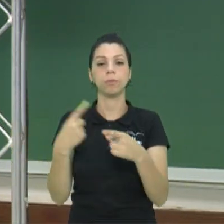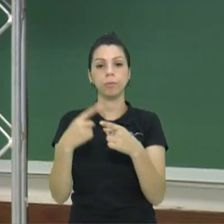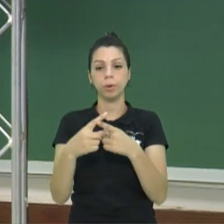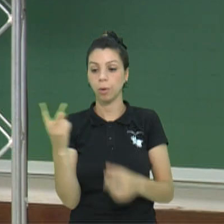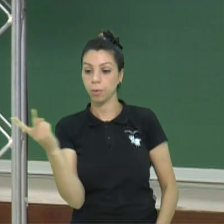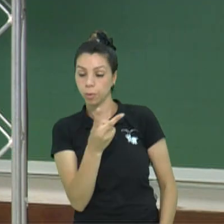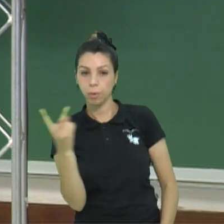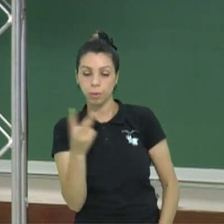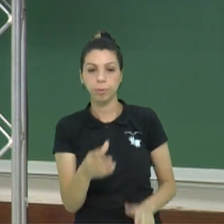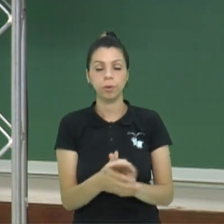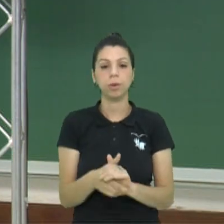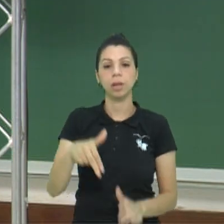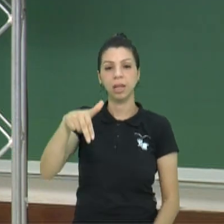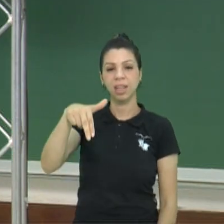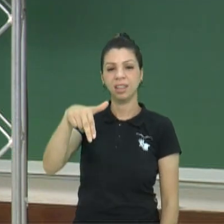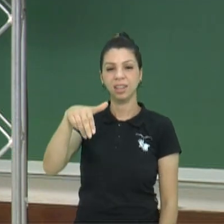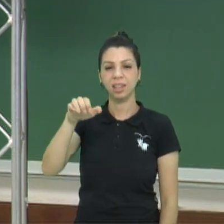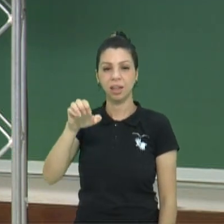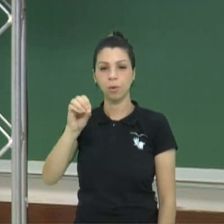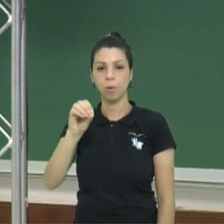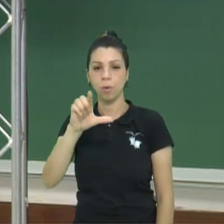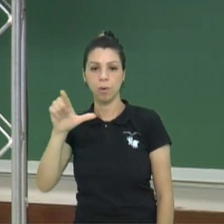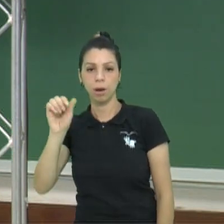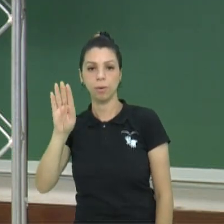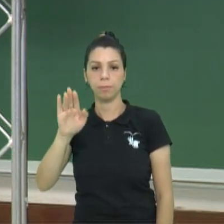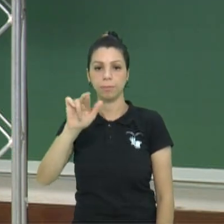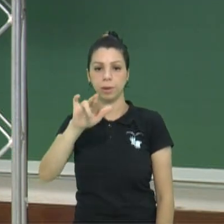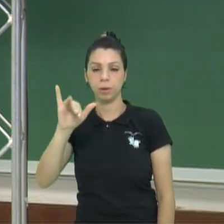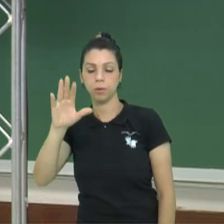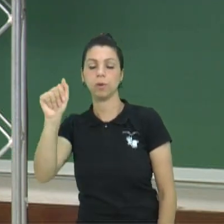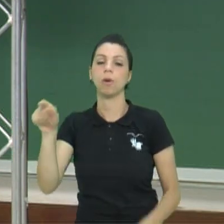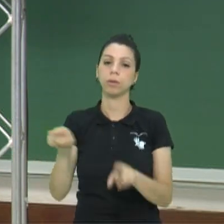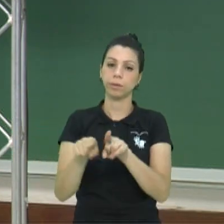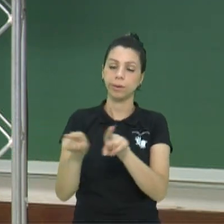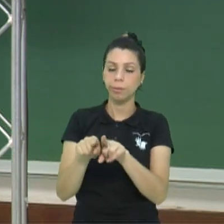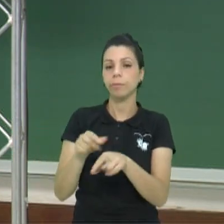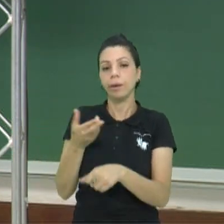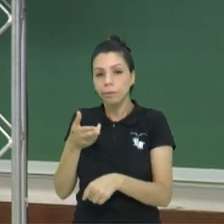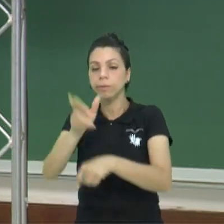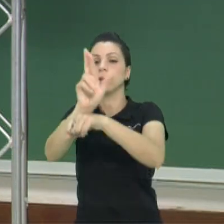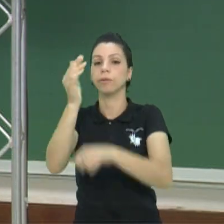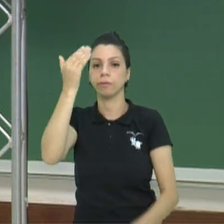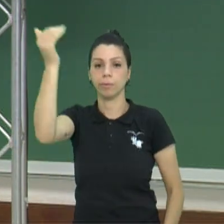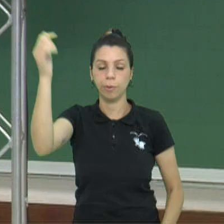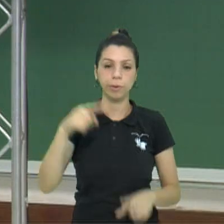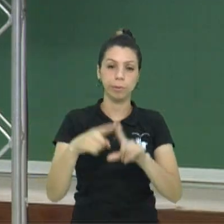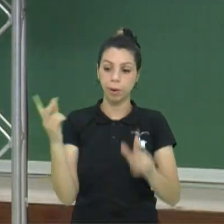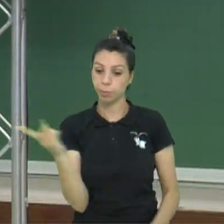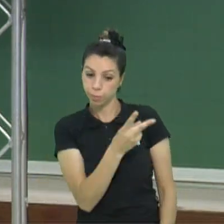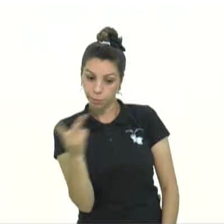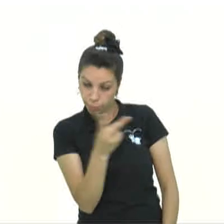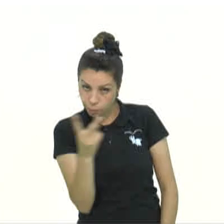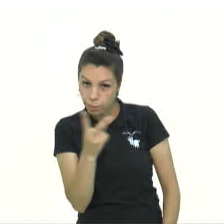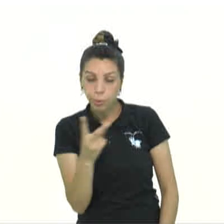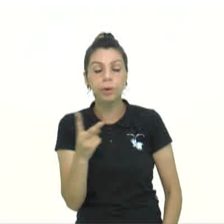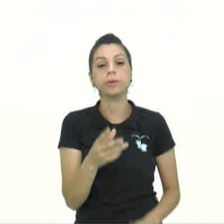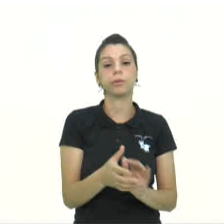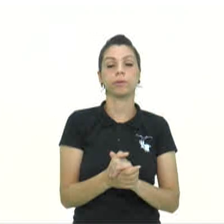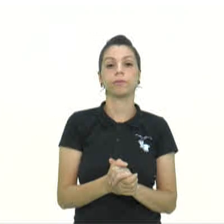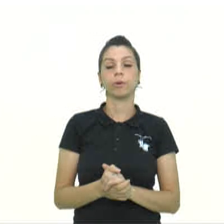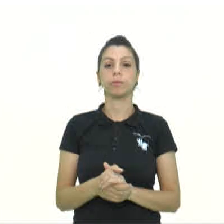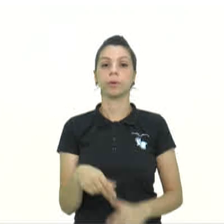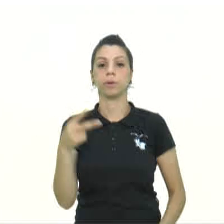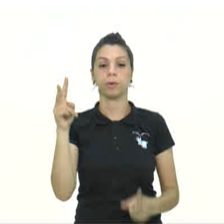eles. Leonel Brizola teve muito destaque nessa campanha, mas esses dois foram para o segundo turno. O que estava